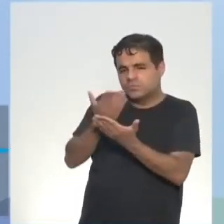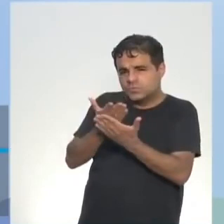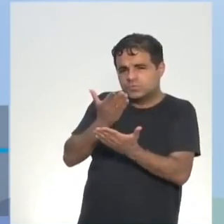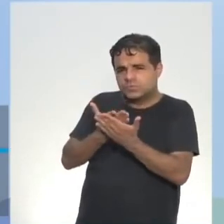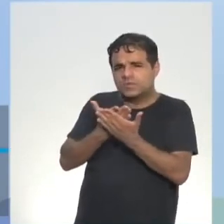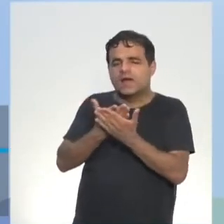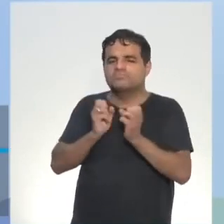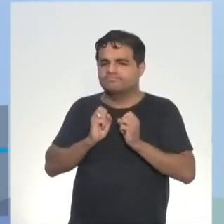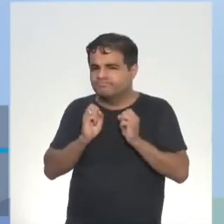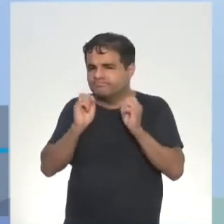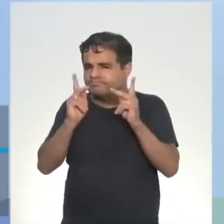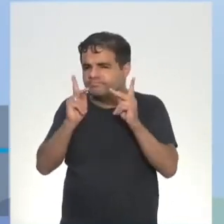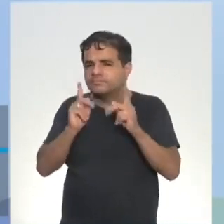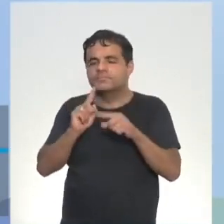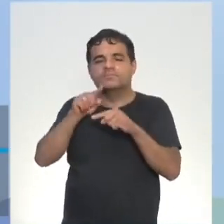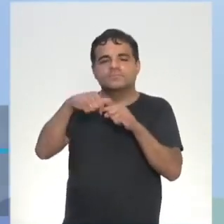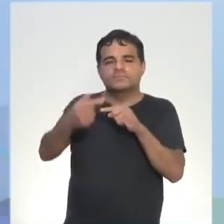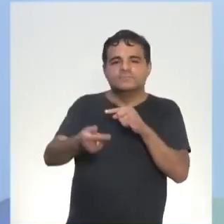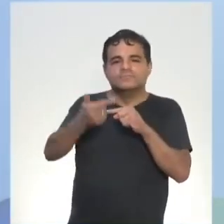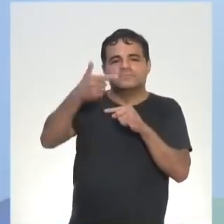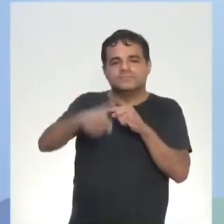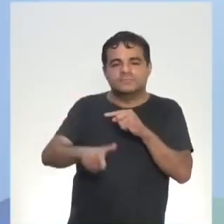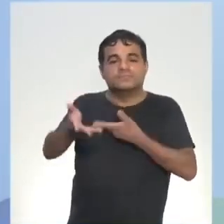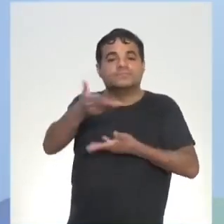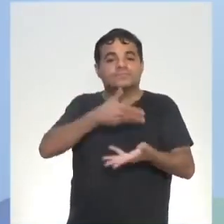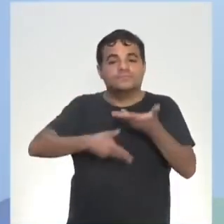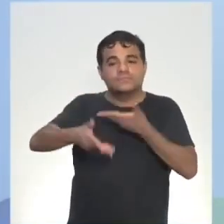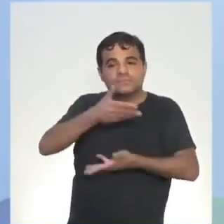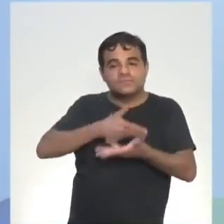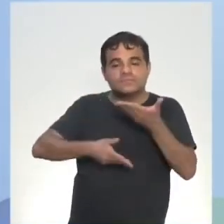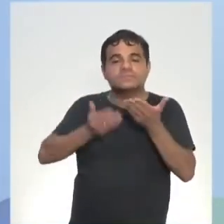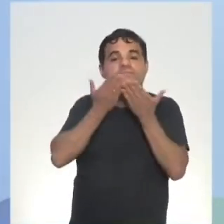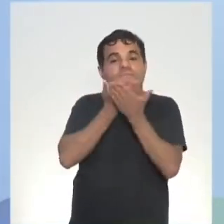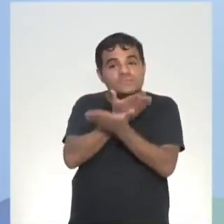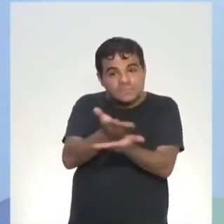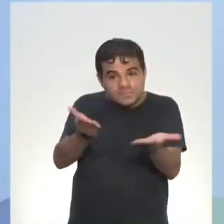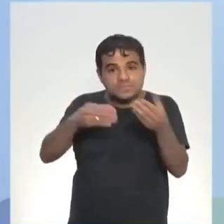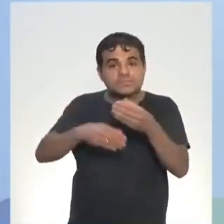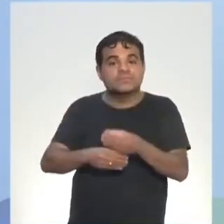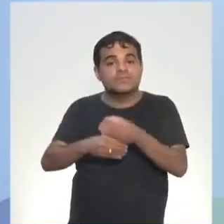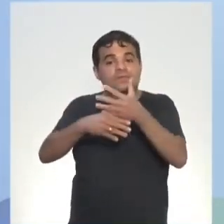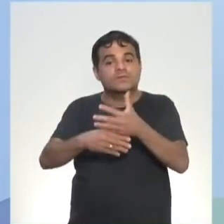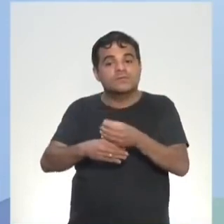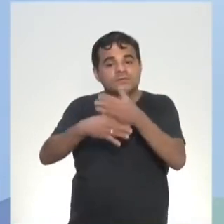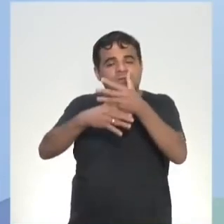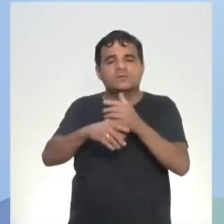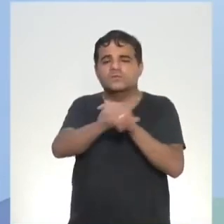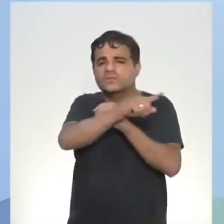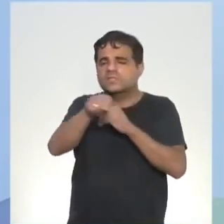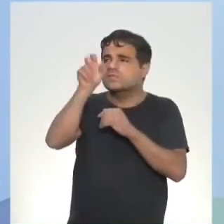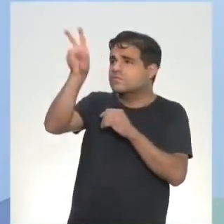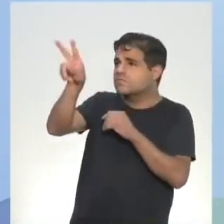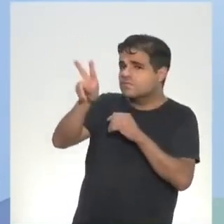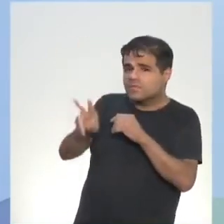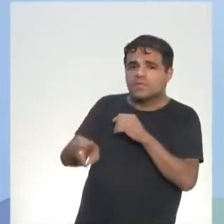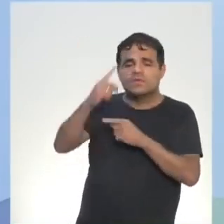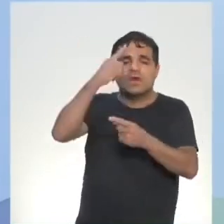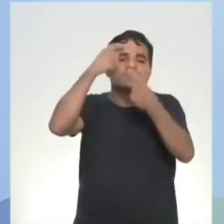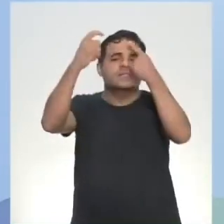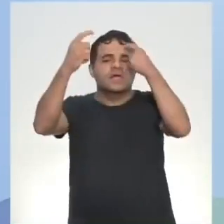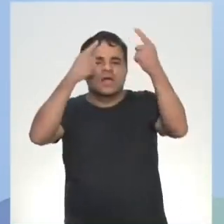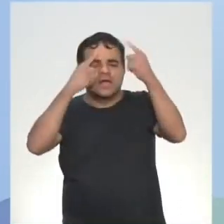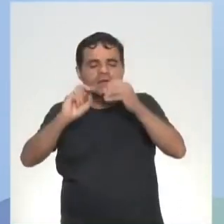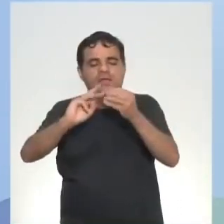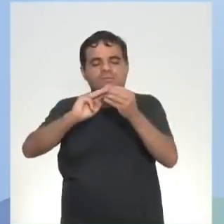Legal, Ok? hein? E aí, gente, olha só, mais uma interaçãozinha aí para vocês no chat. Então, vocês já viram, então, aí as ideias